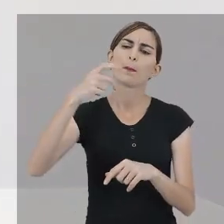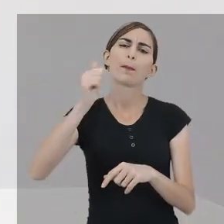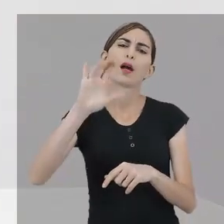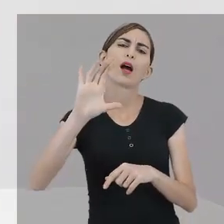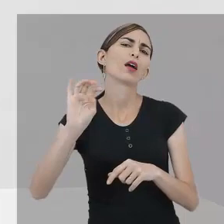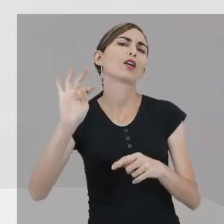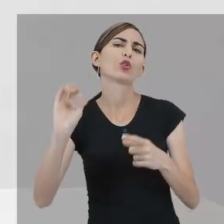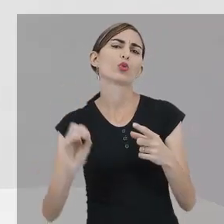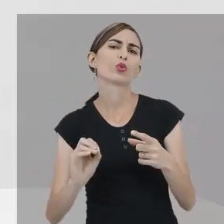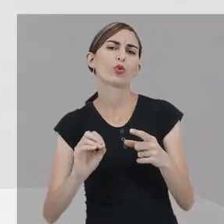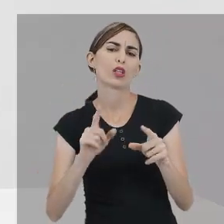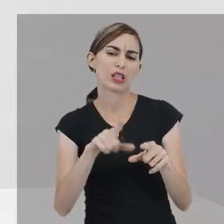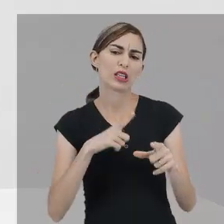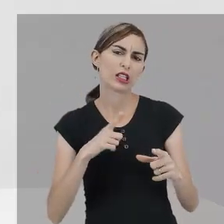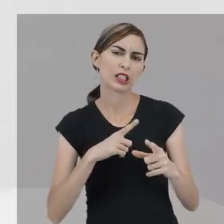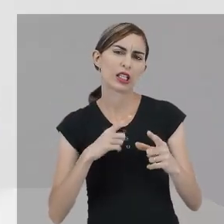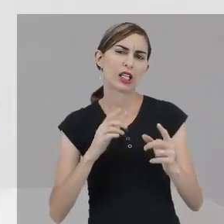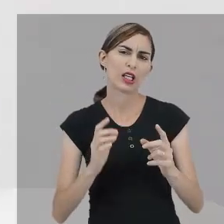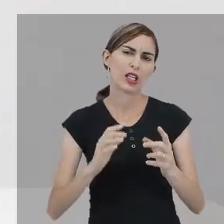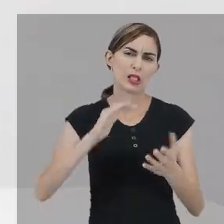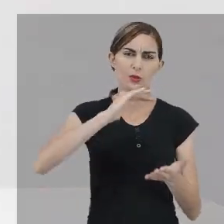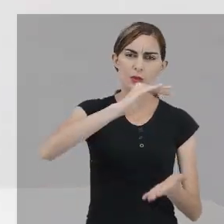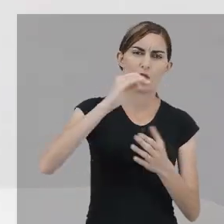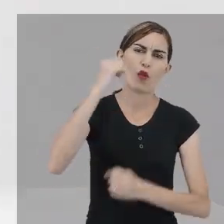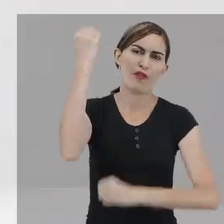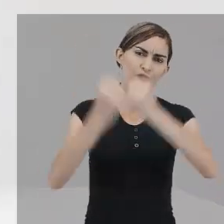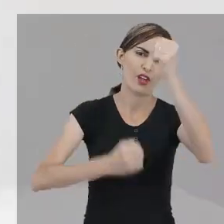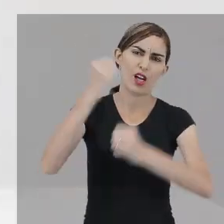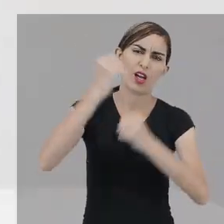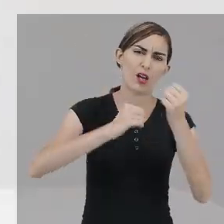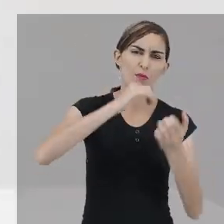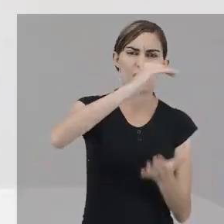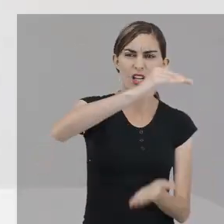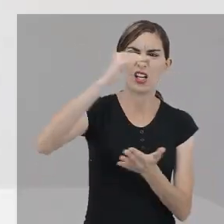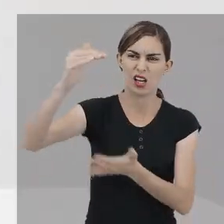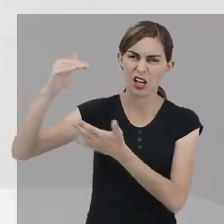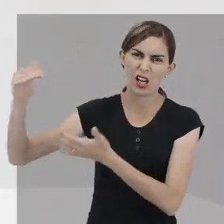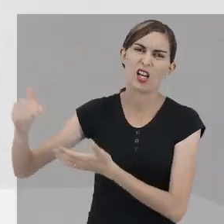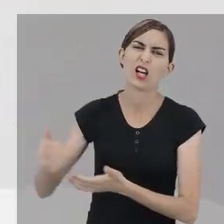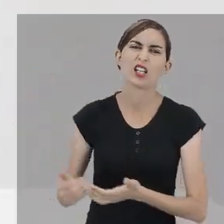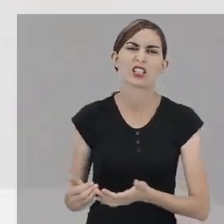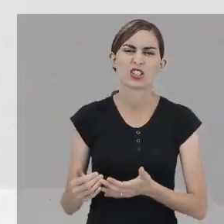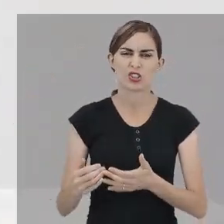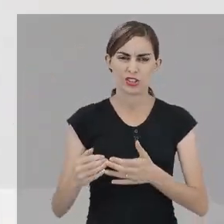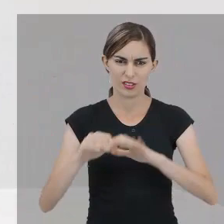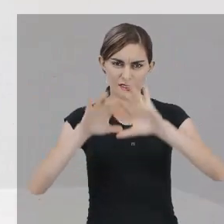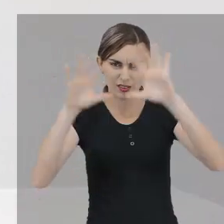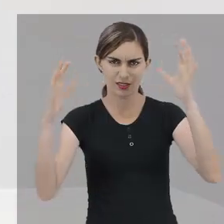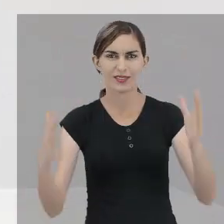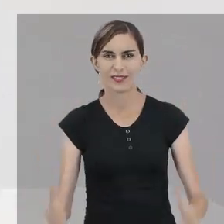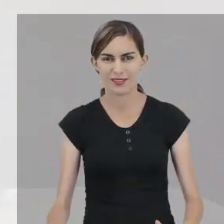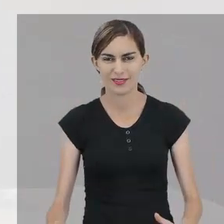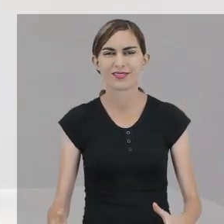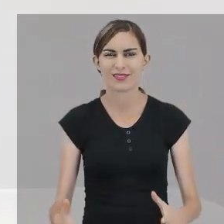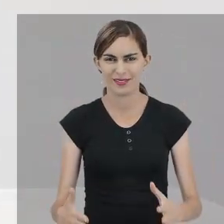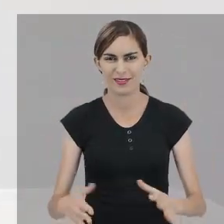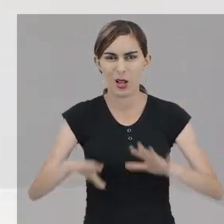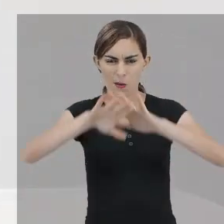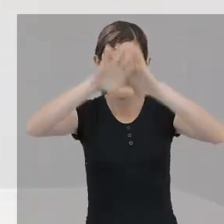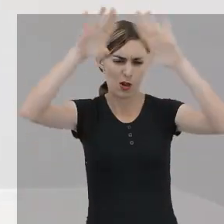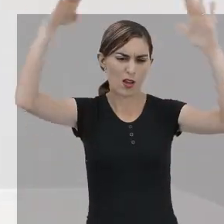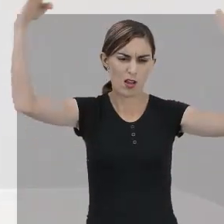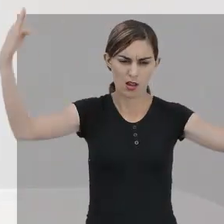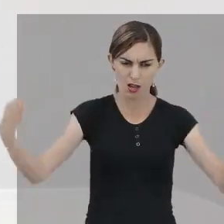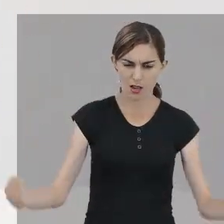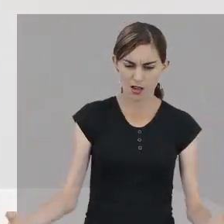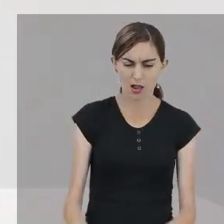Você tinha uma linha de produção com caixas grandes, que você paletizava, que você unificava, né? Unitizava num